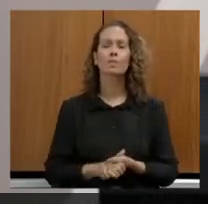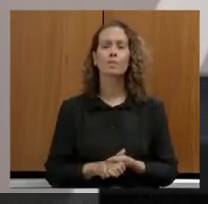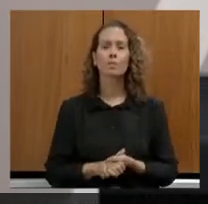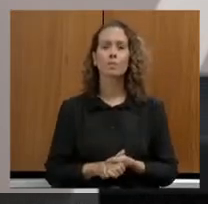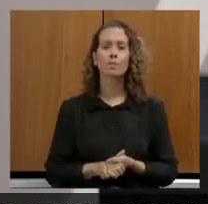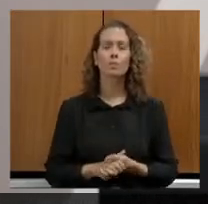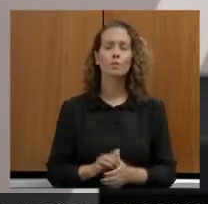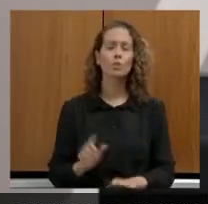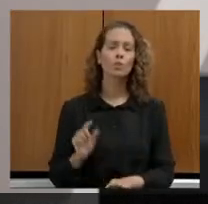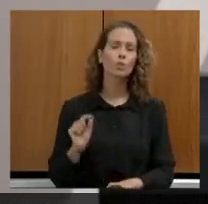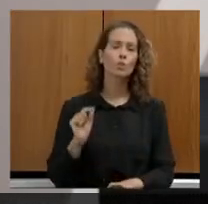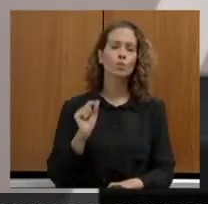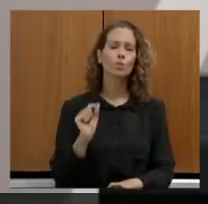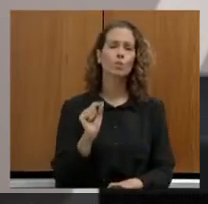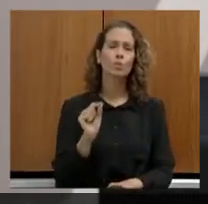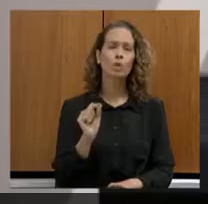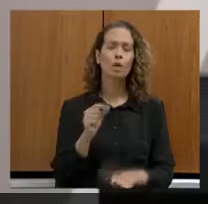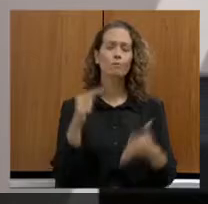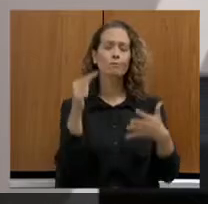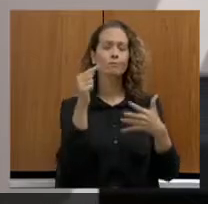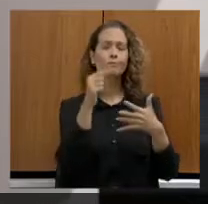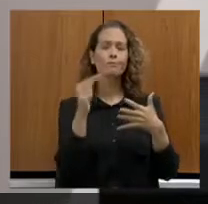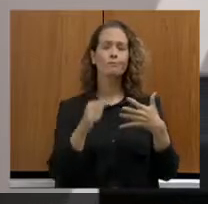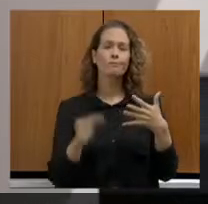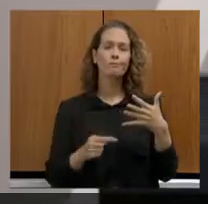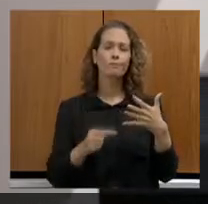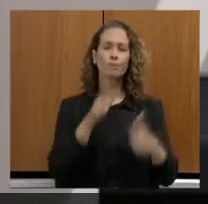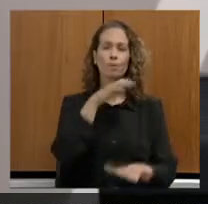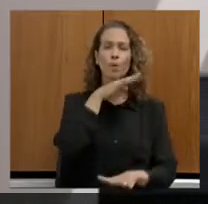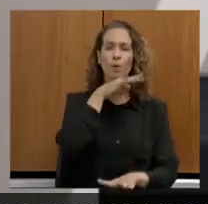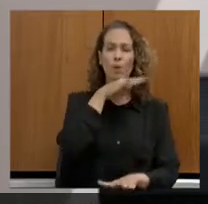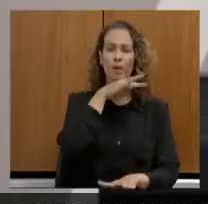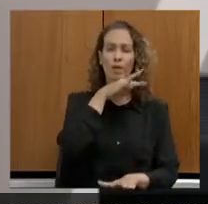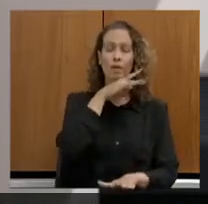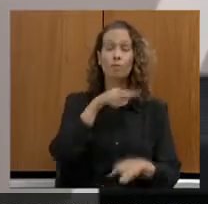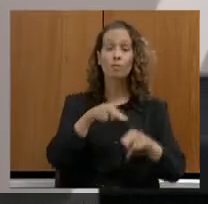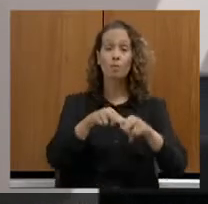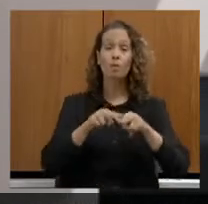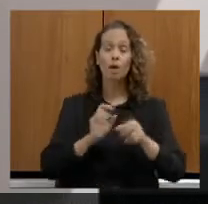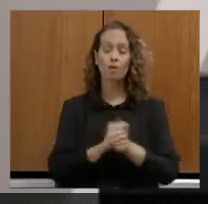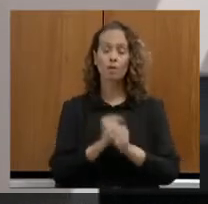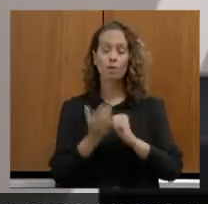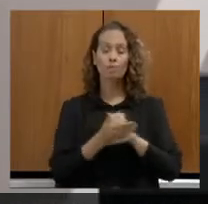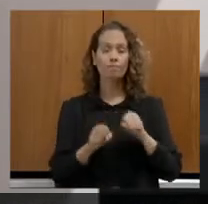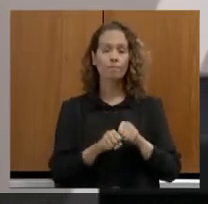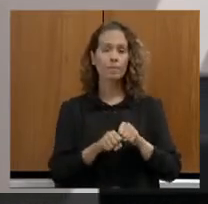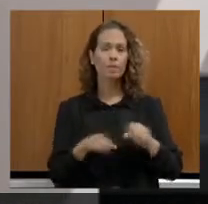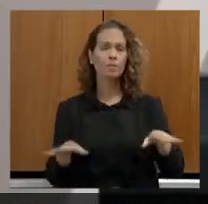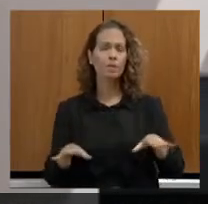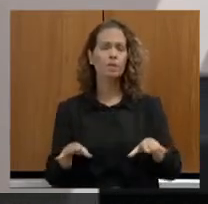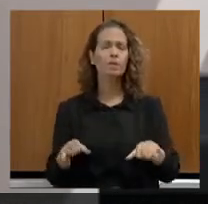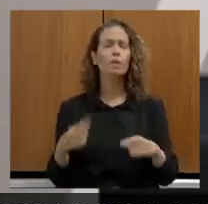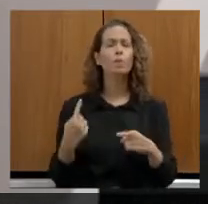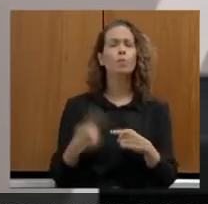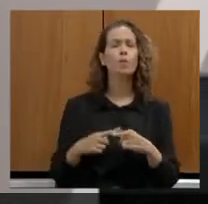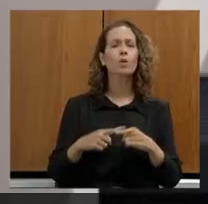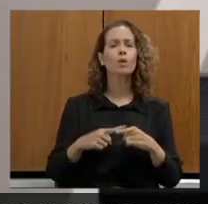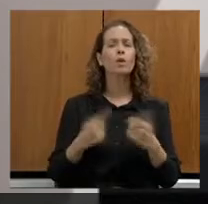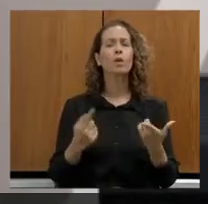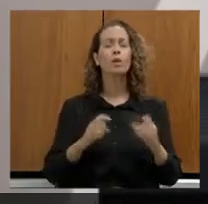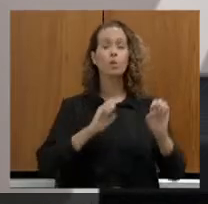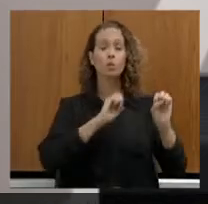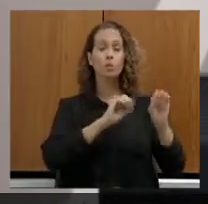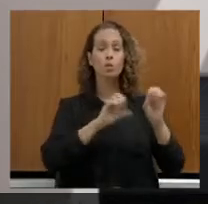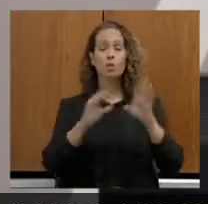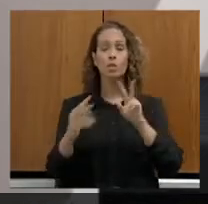perversos da pandemia No que diz respeito a uma desigualdade de acesso ao